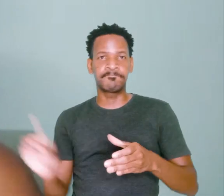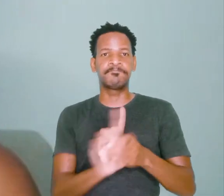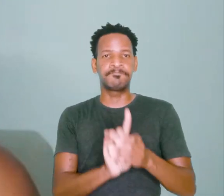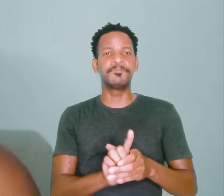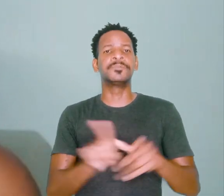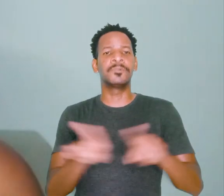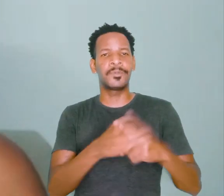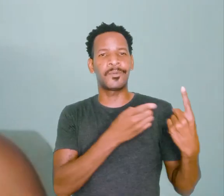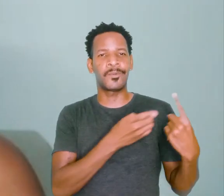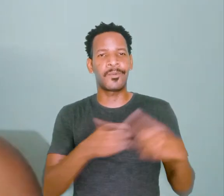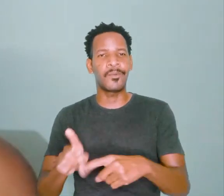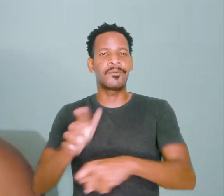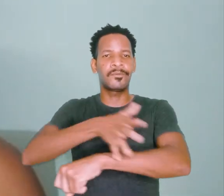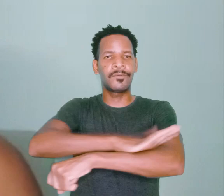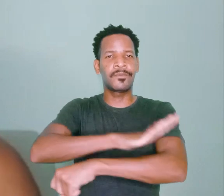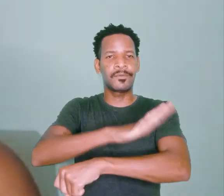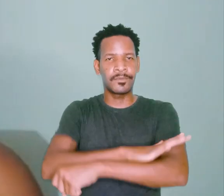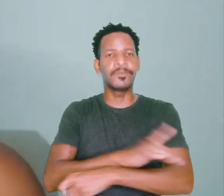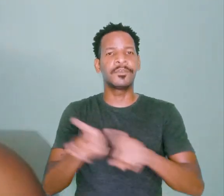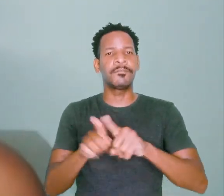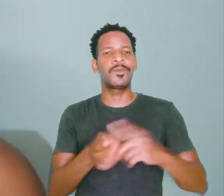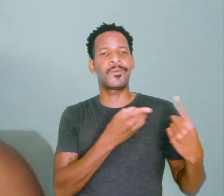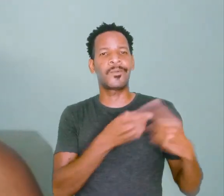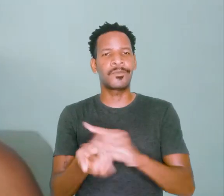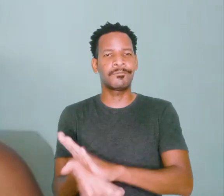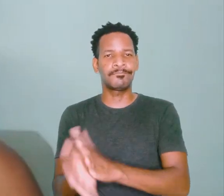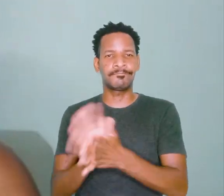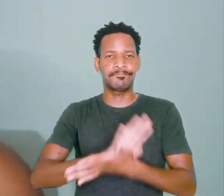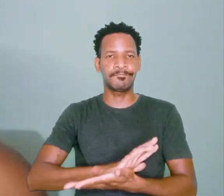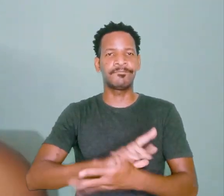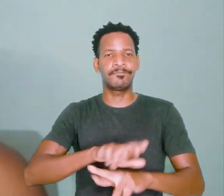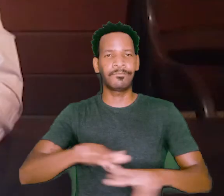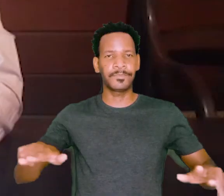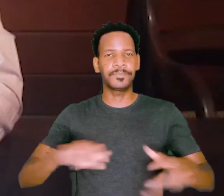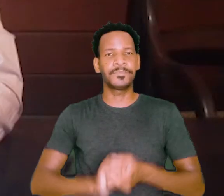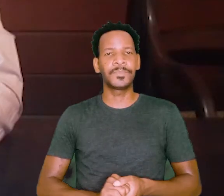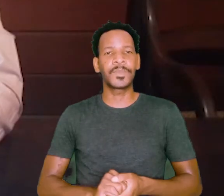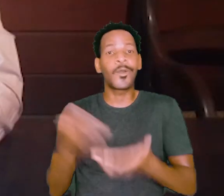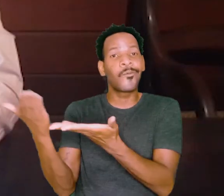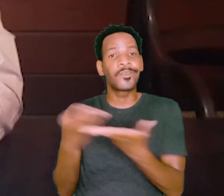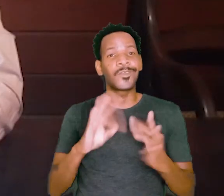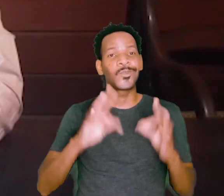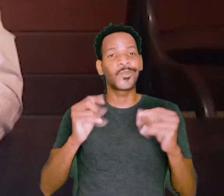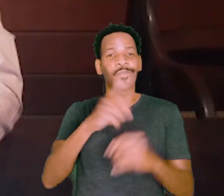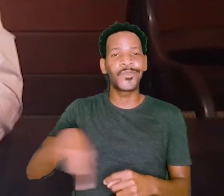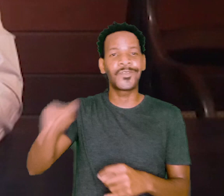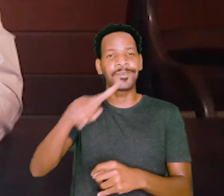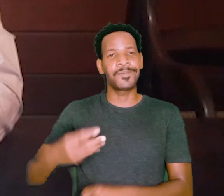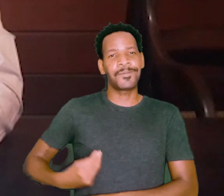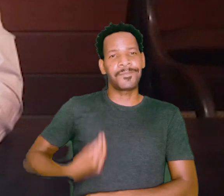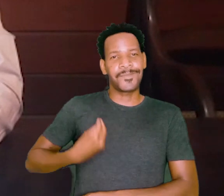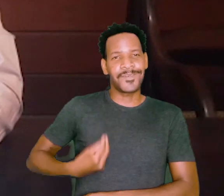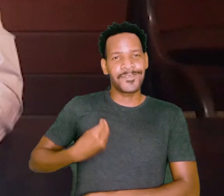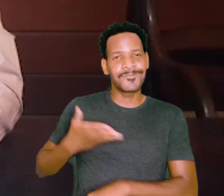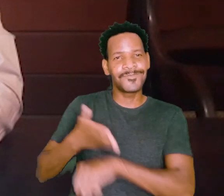mais inclusiva, cada vez mais antirracista, cada vez mais antissexista. Eu venho convidar a todos vocês para